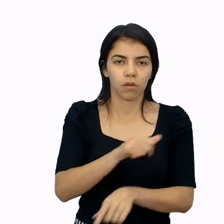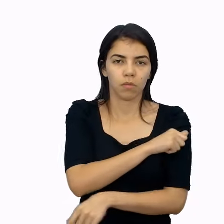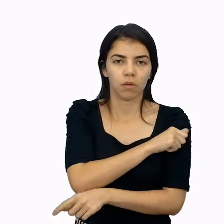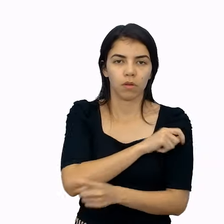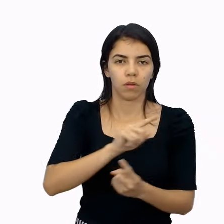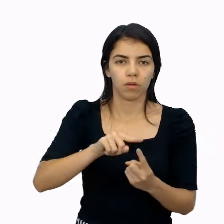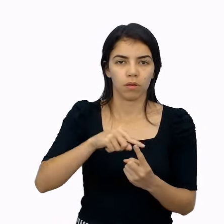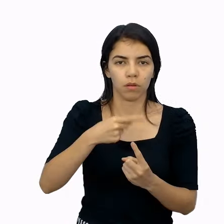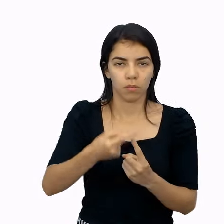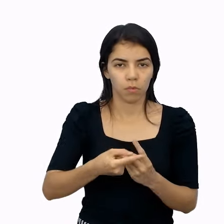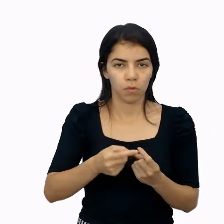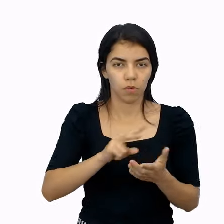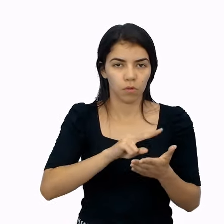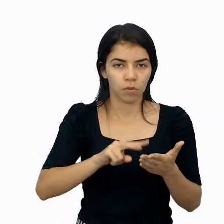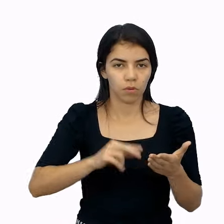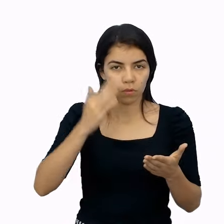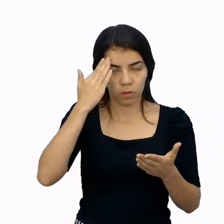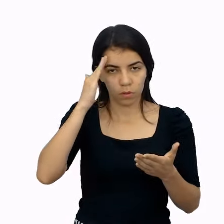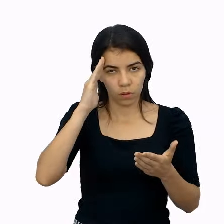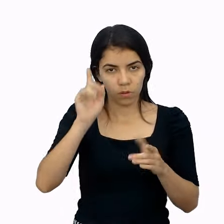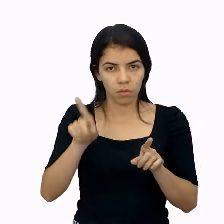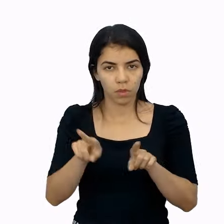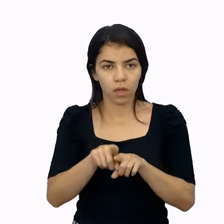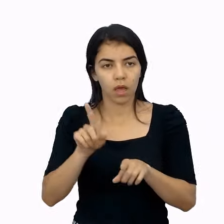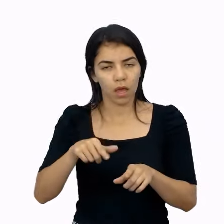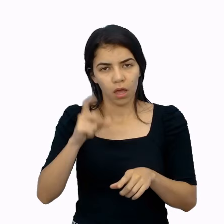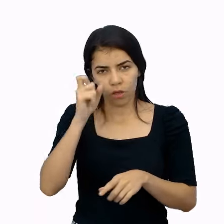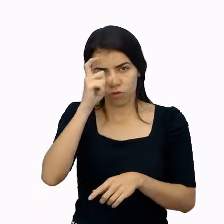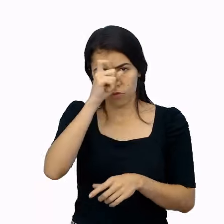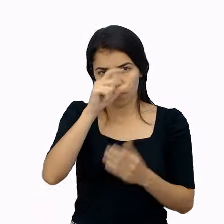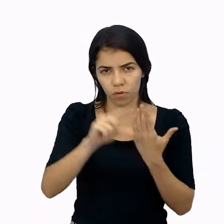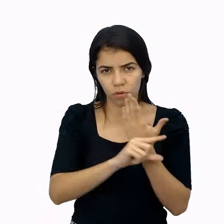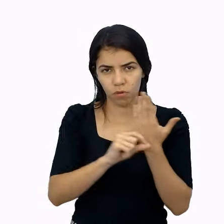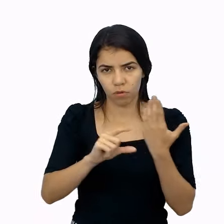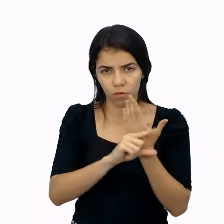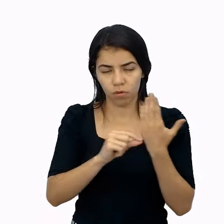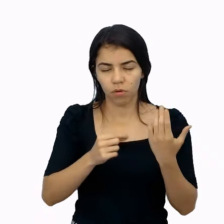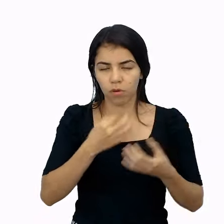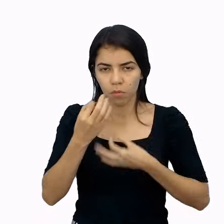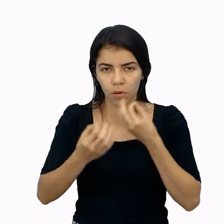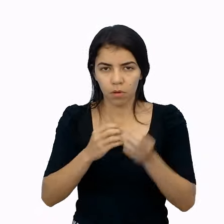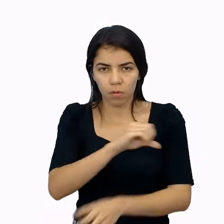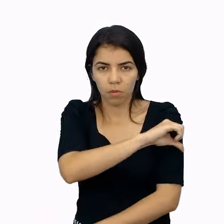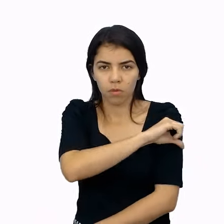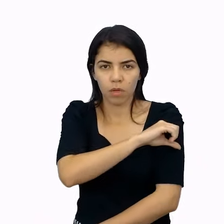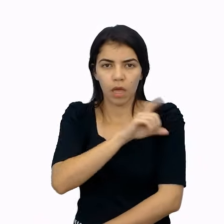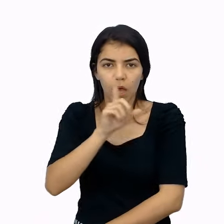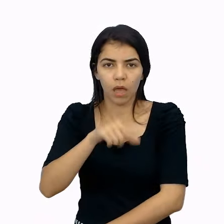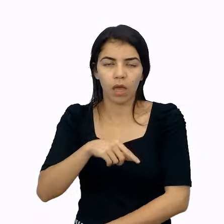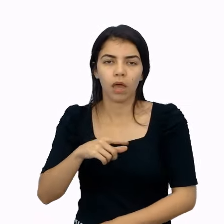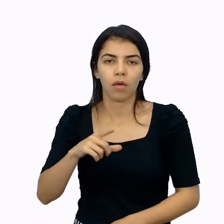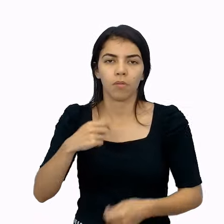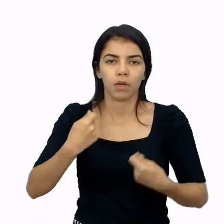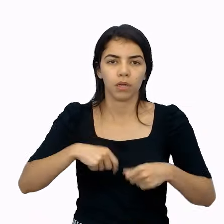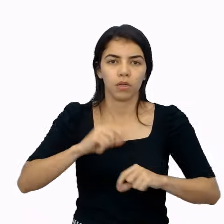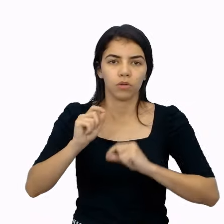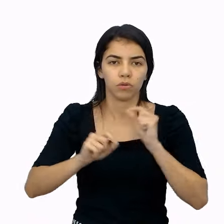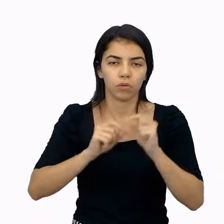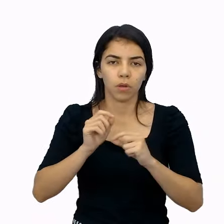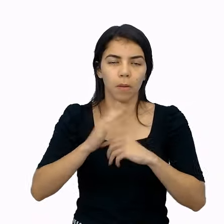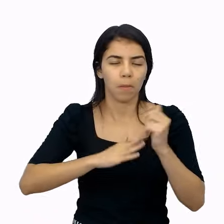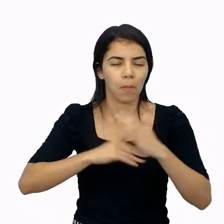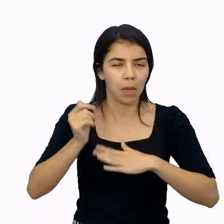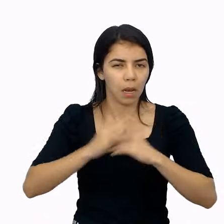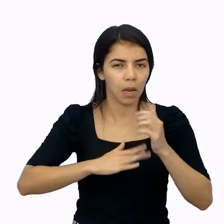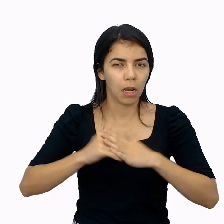leitores. Não é uma tarefa fácil, porque planejar artigo de opinião para um nono ano tem que haver, né, muitas